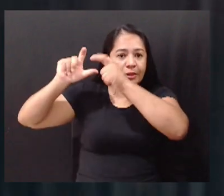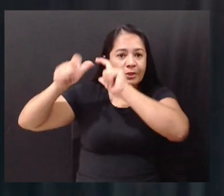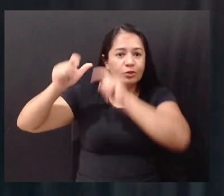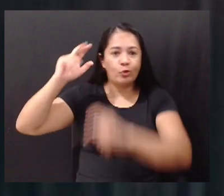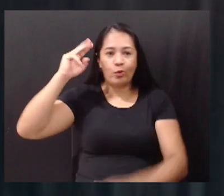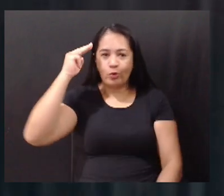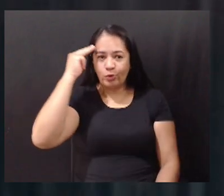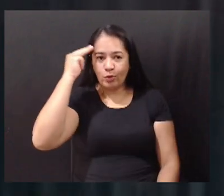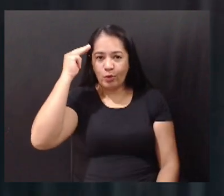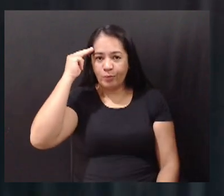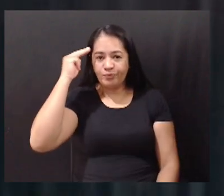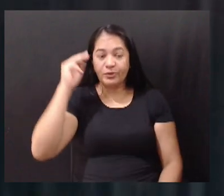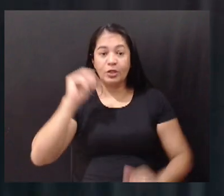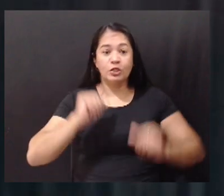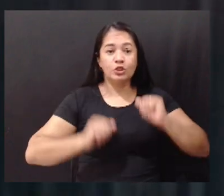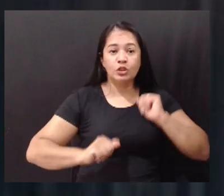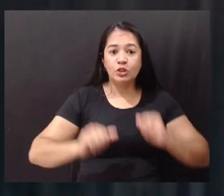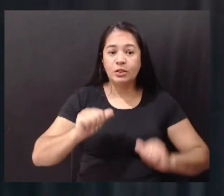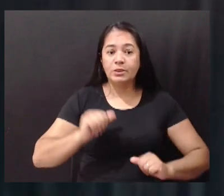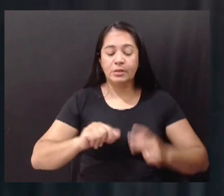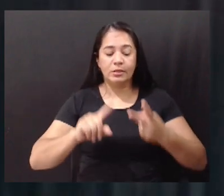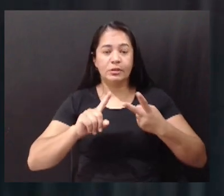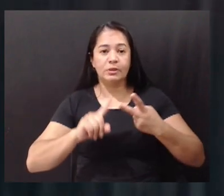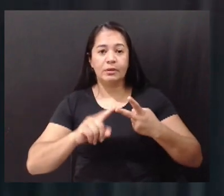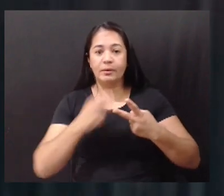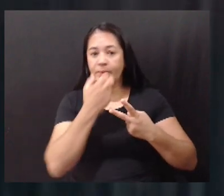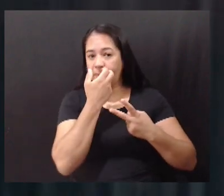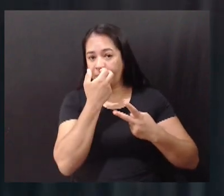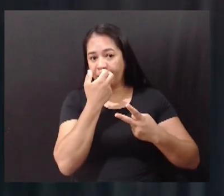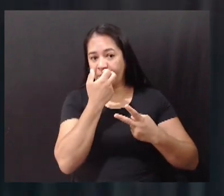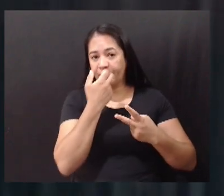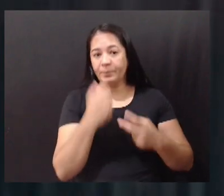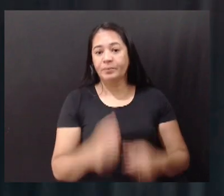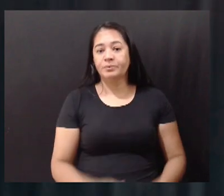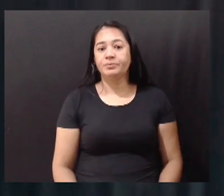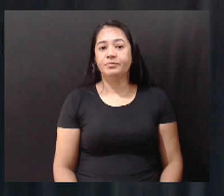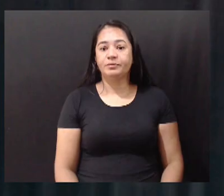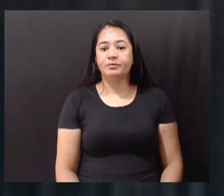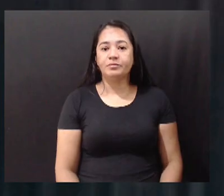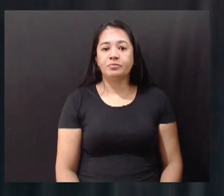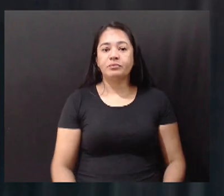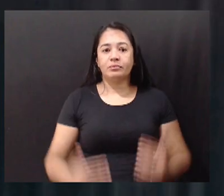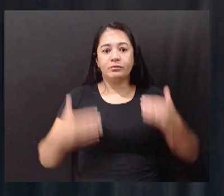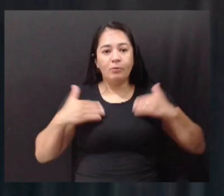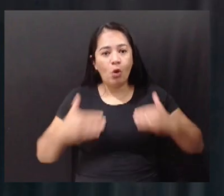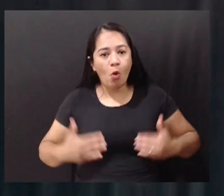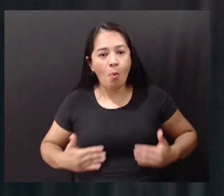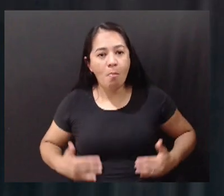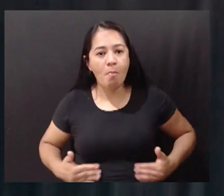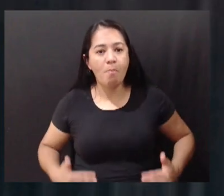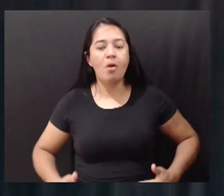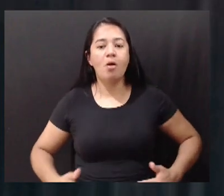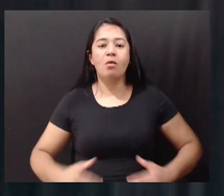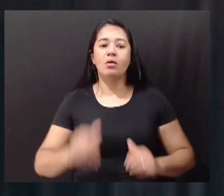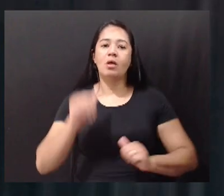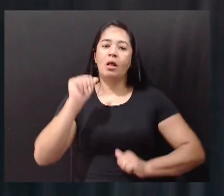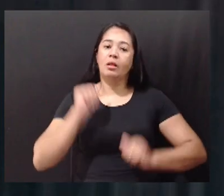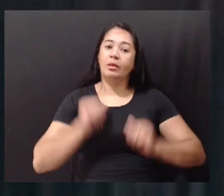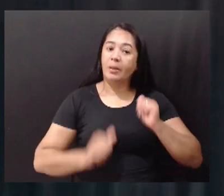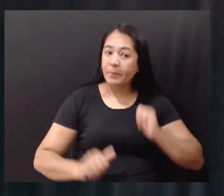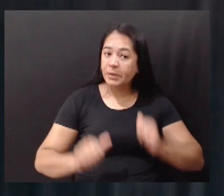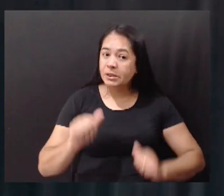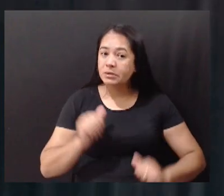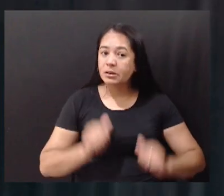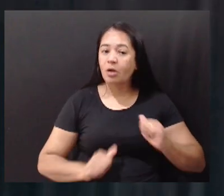de ansiedade, quanto, transtornos do humor, como, por exemplo, a depressão, né, quanto